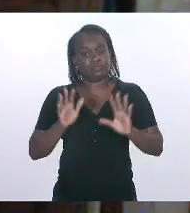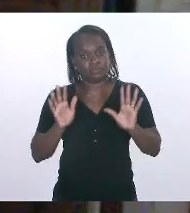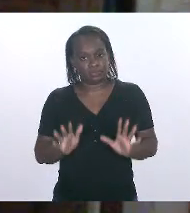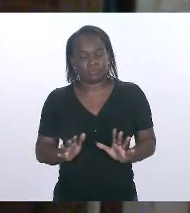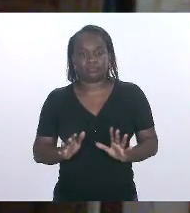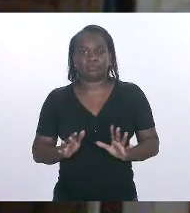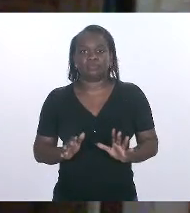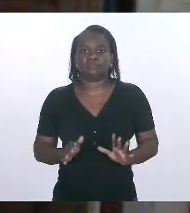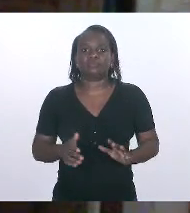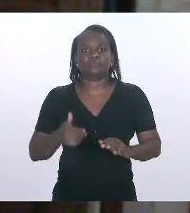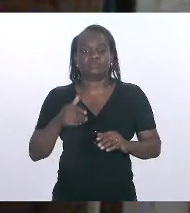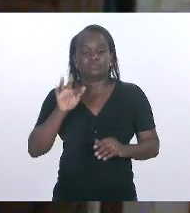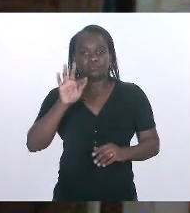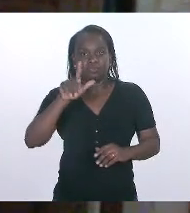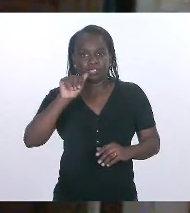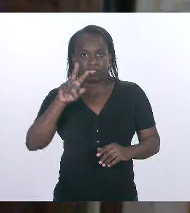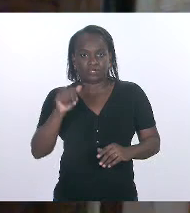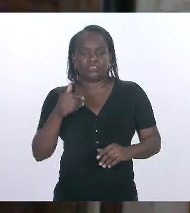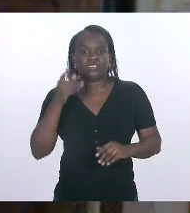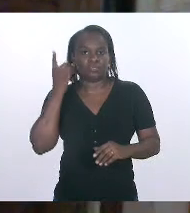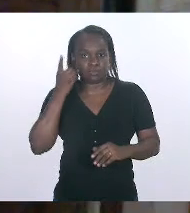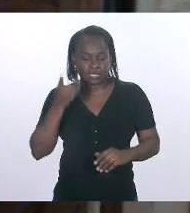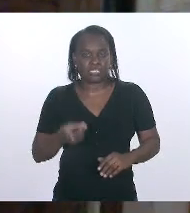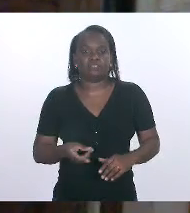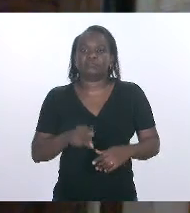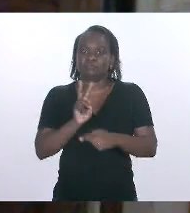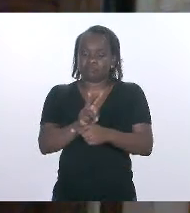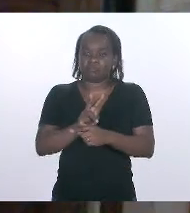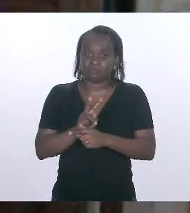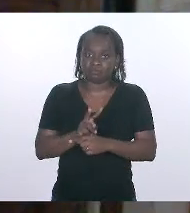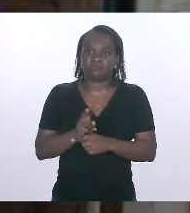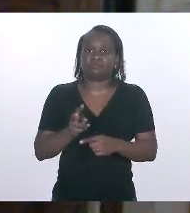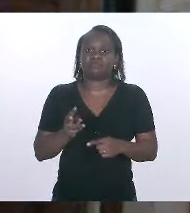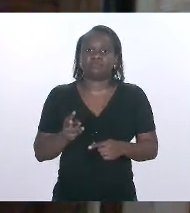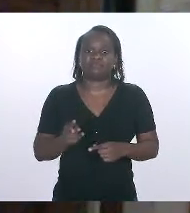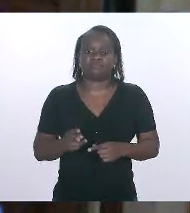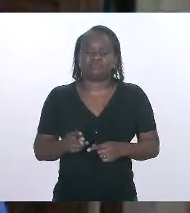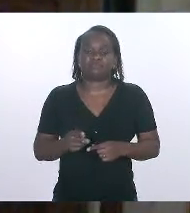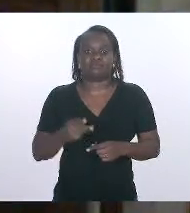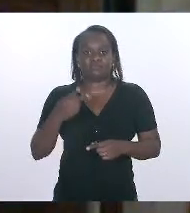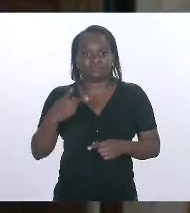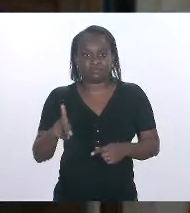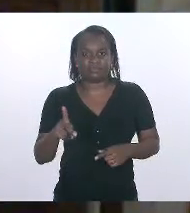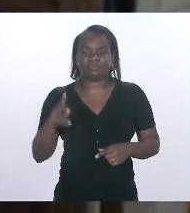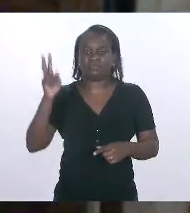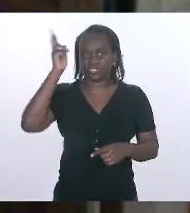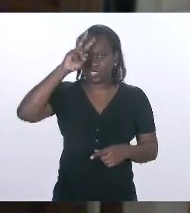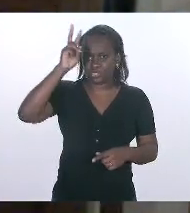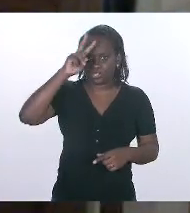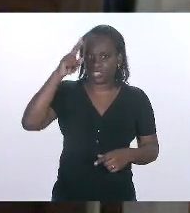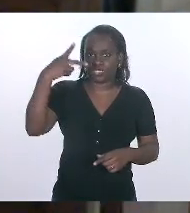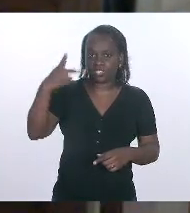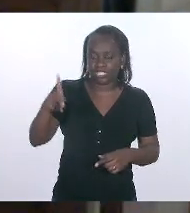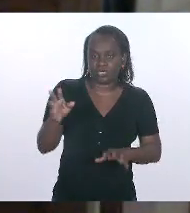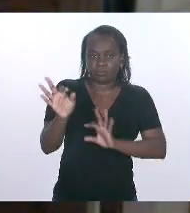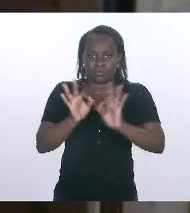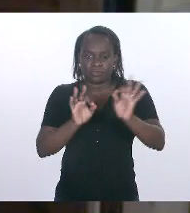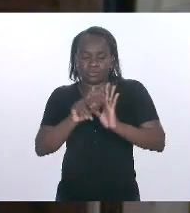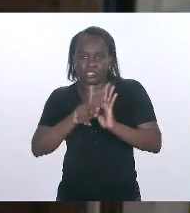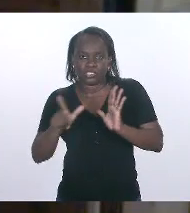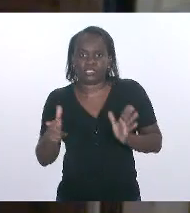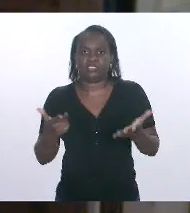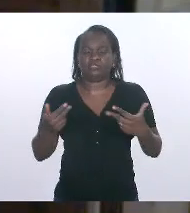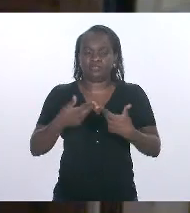Mas o deputado Serafini emprestou a sua retórica, os seus